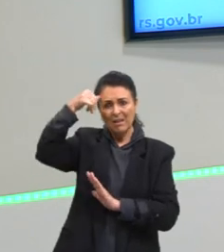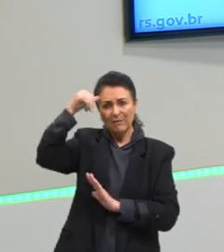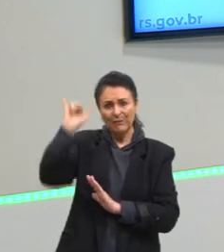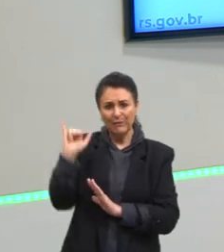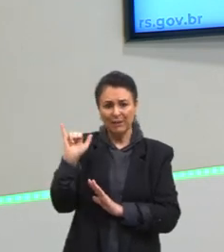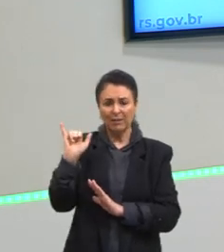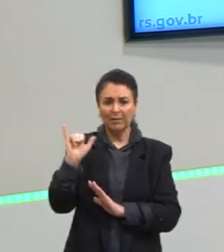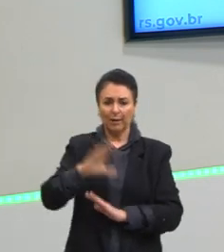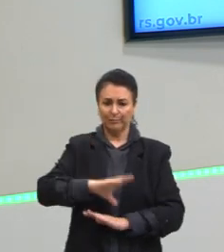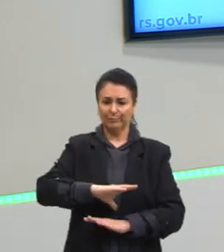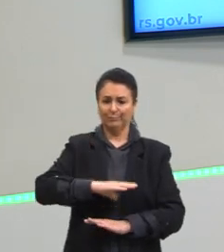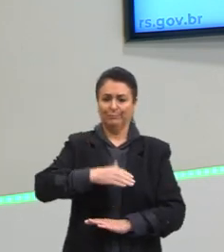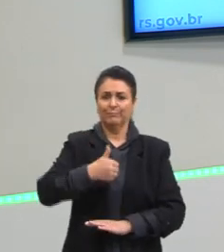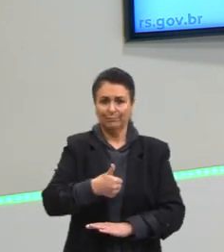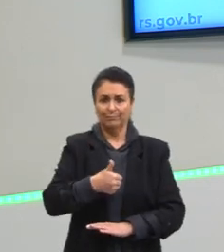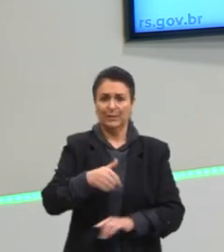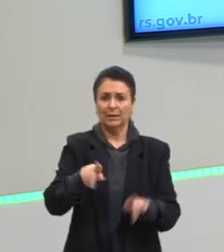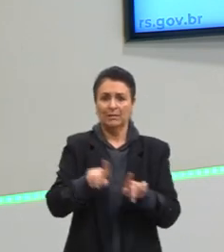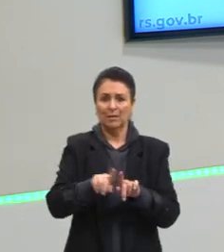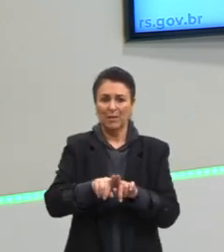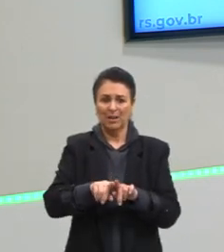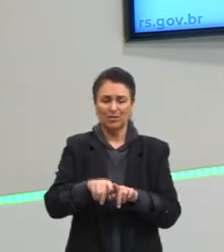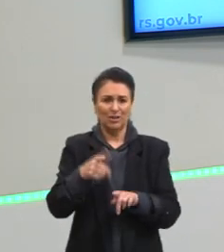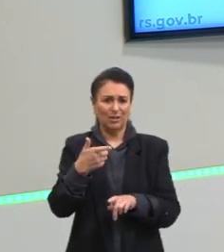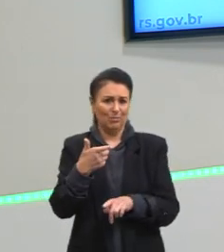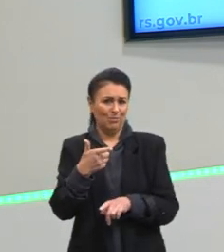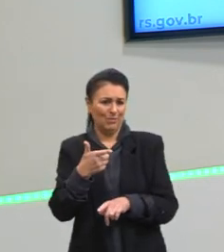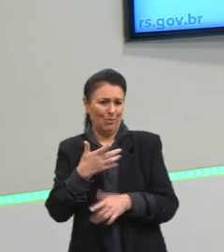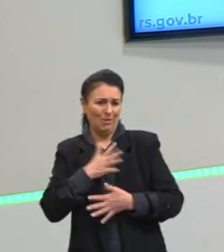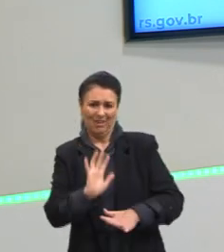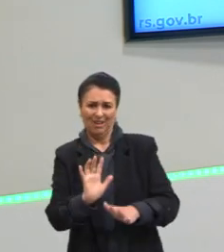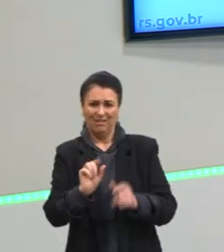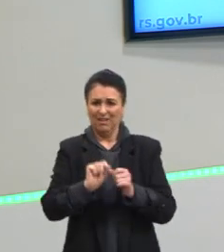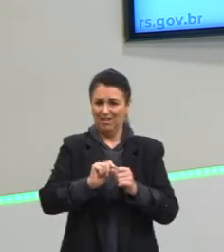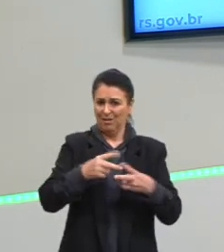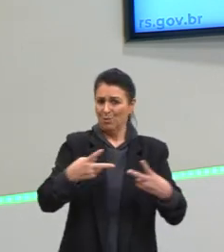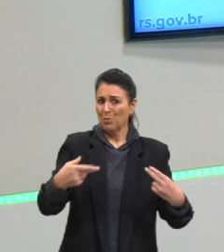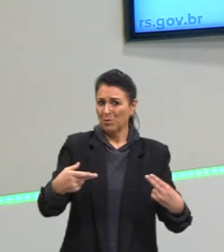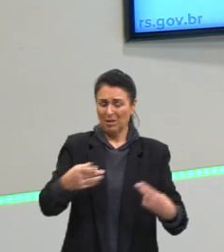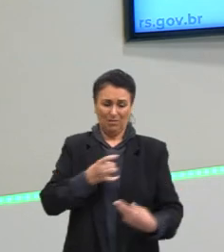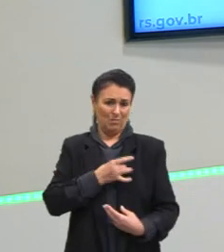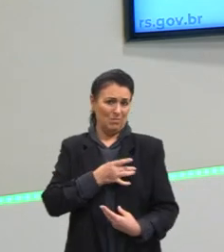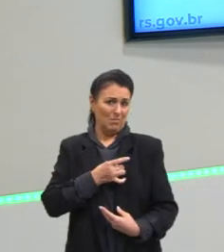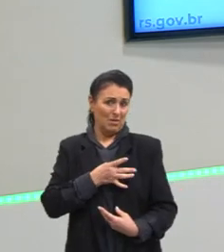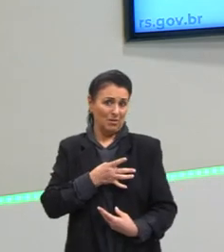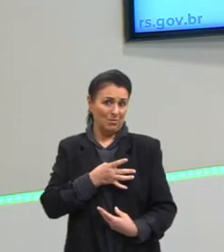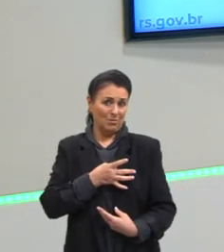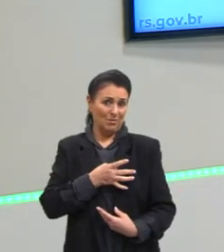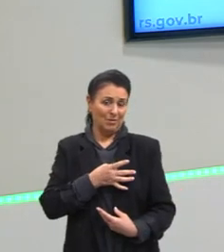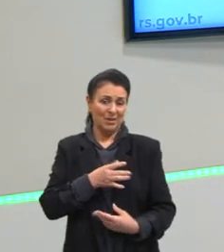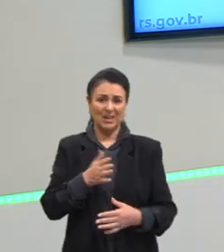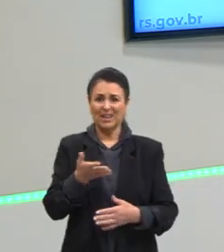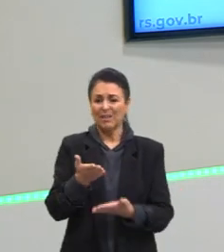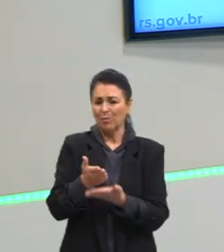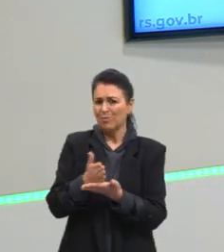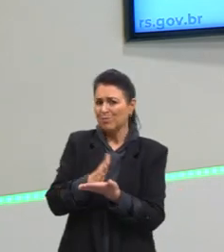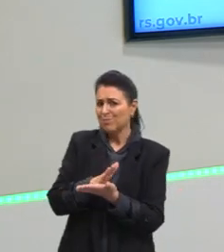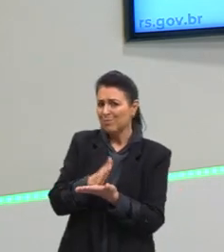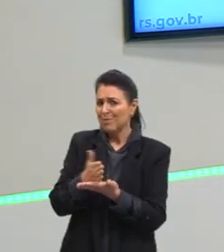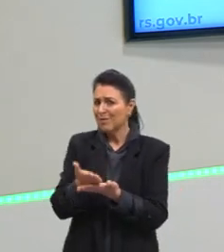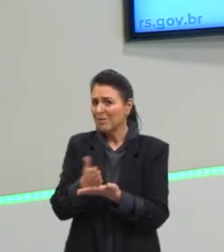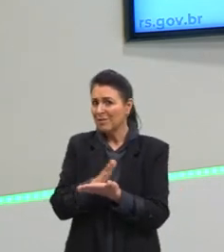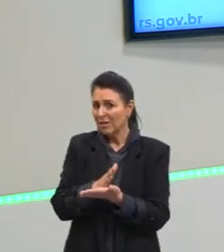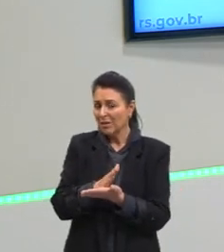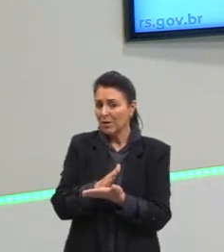coragem excesso de covardia enfim o meio termo para Aristóteles o meio termo é o termo ideal